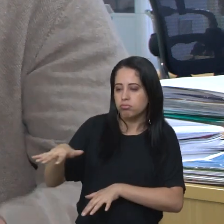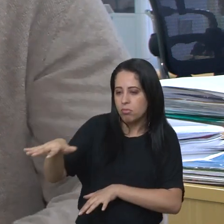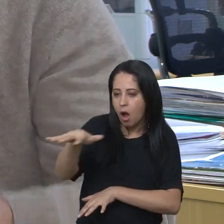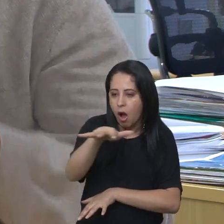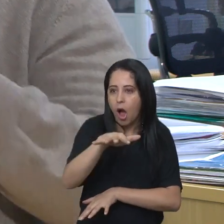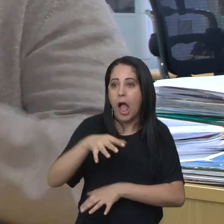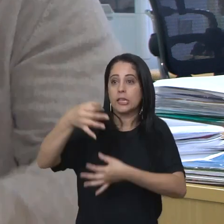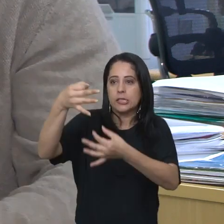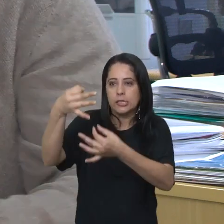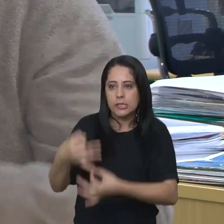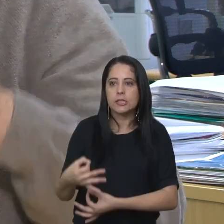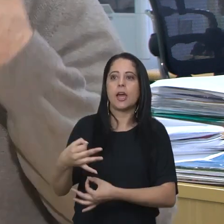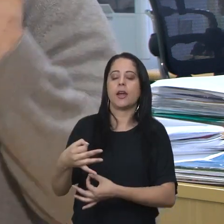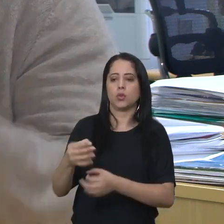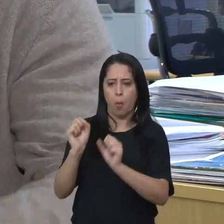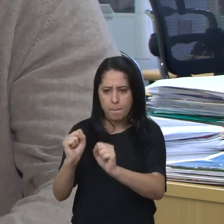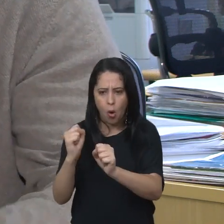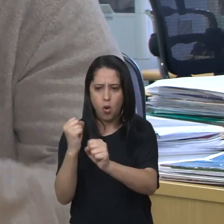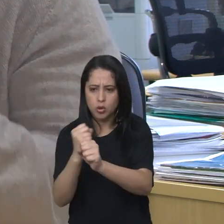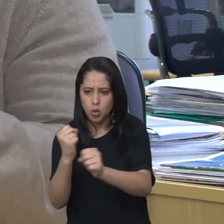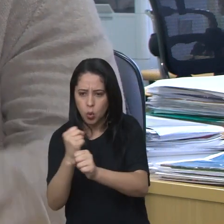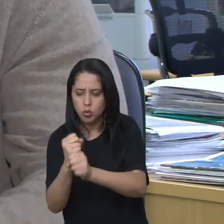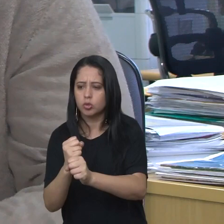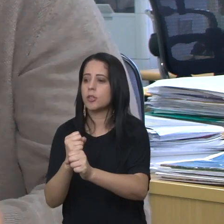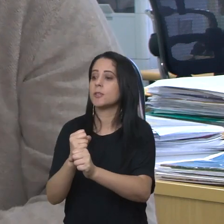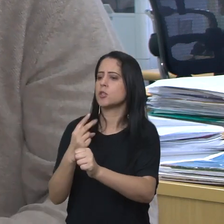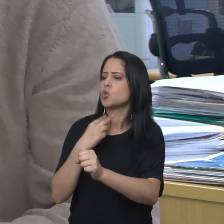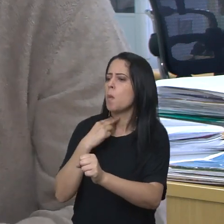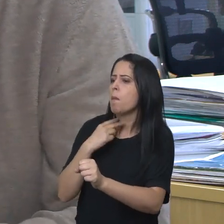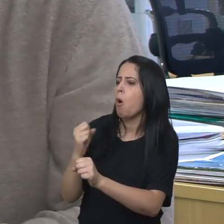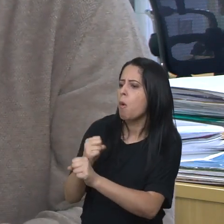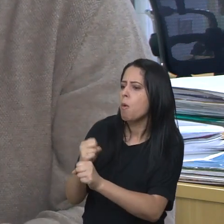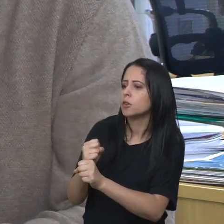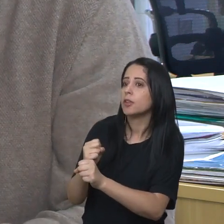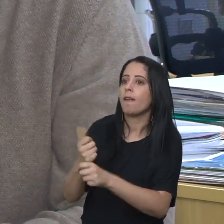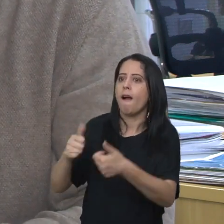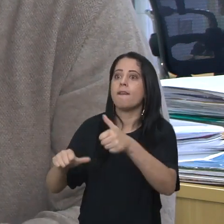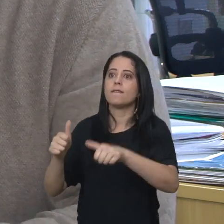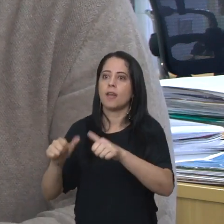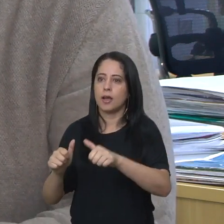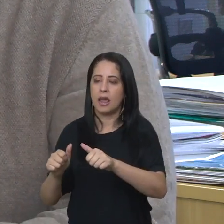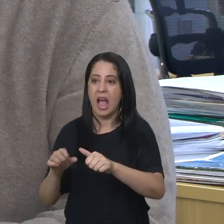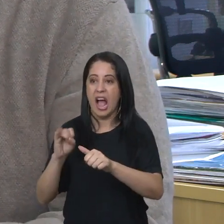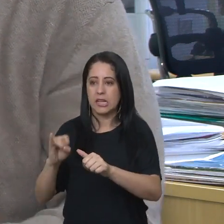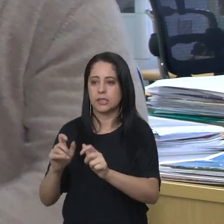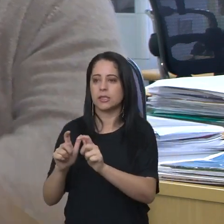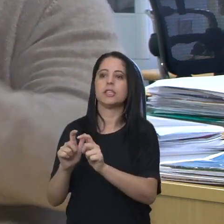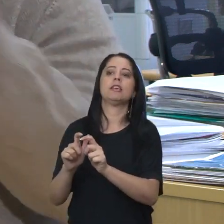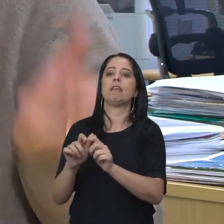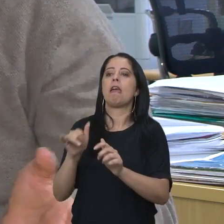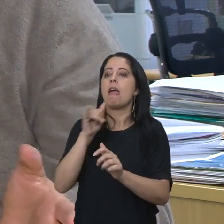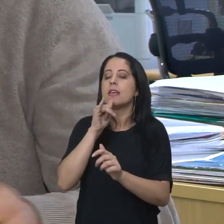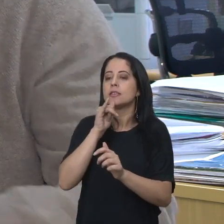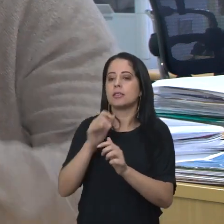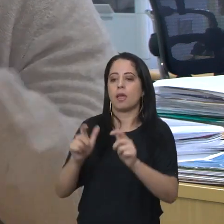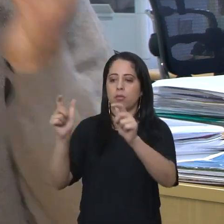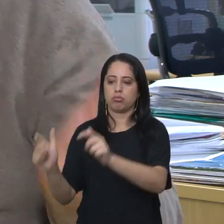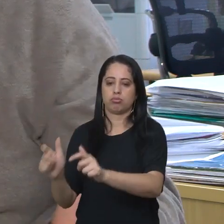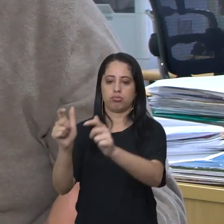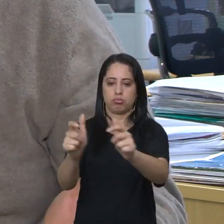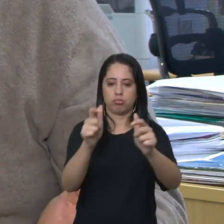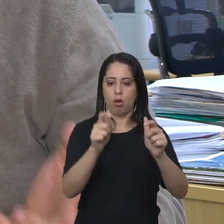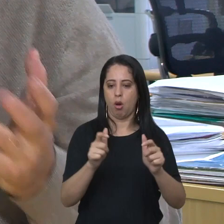plano diretor, o zoneamento apontem a condição favorável de uso, né, para que quanto mais áreas tiverem,